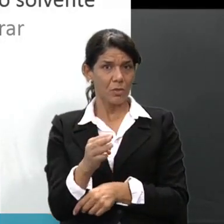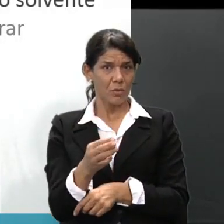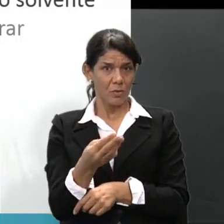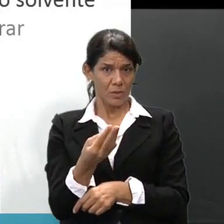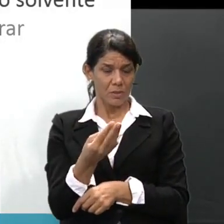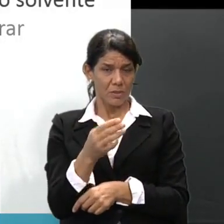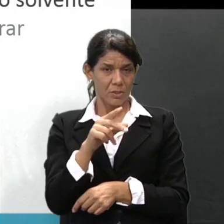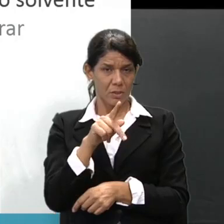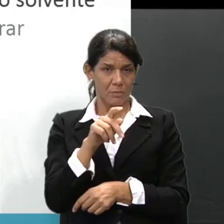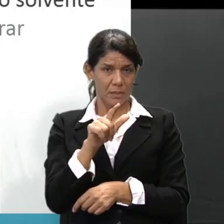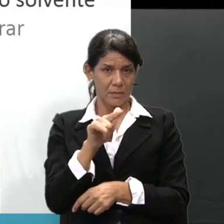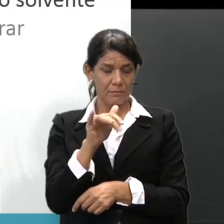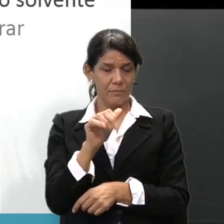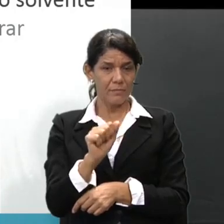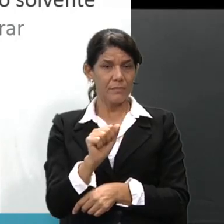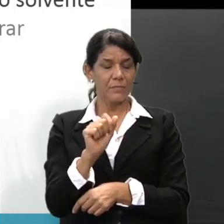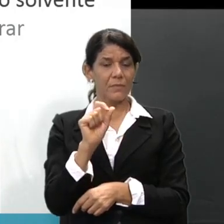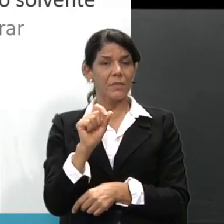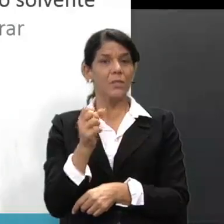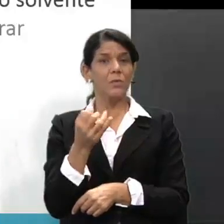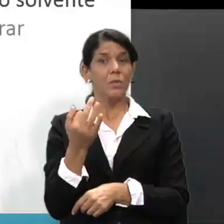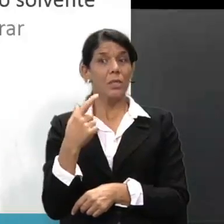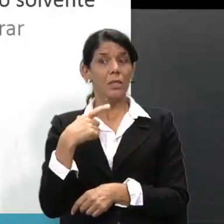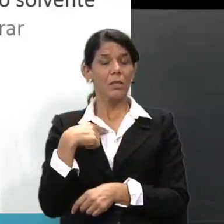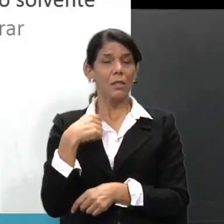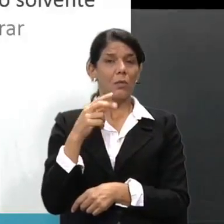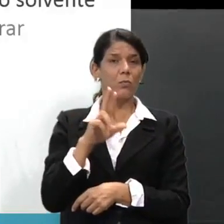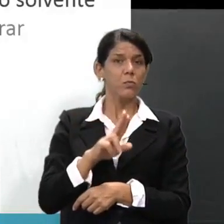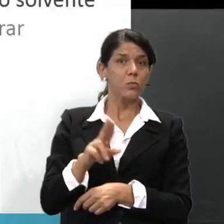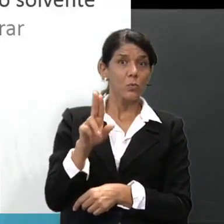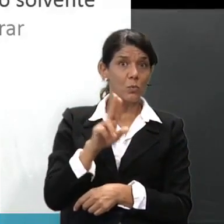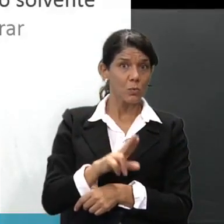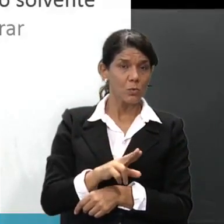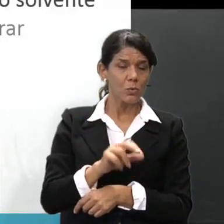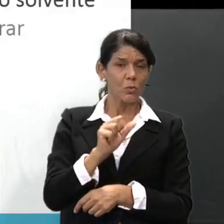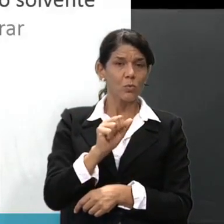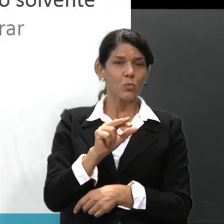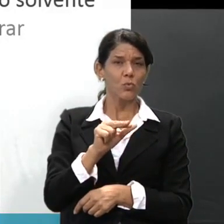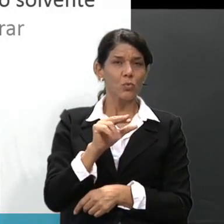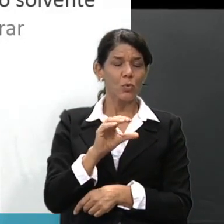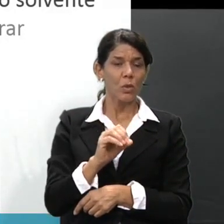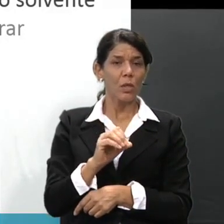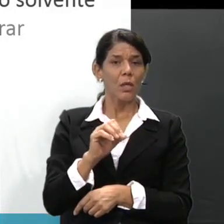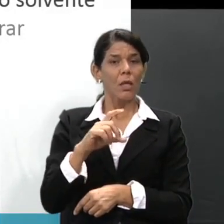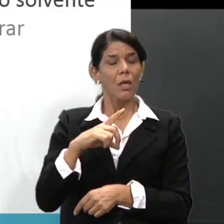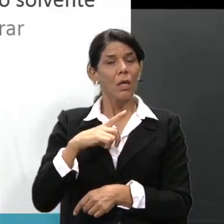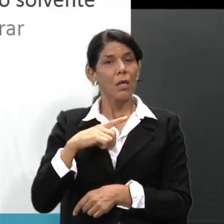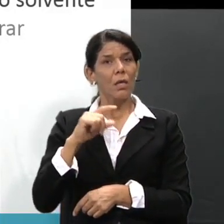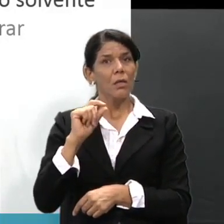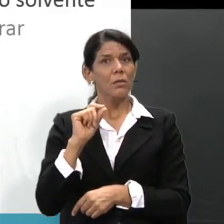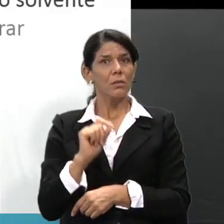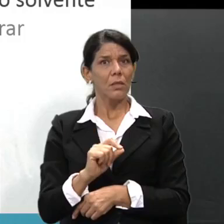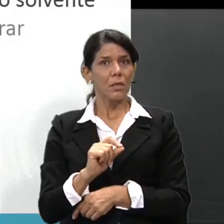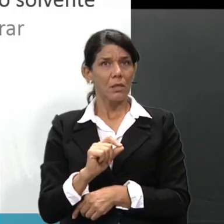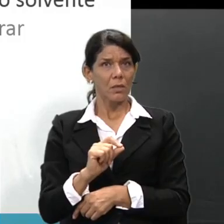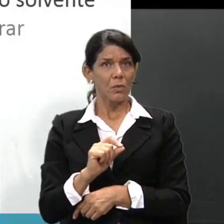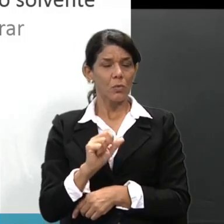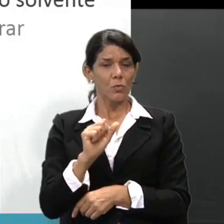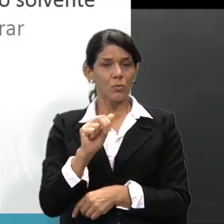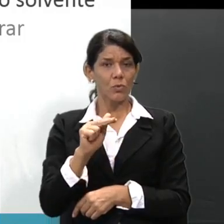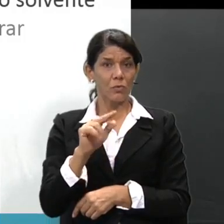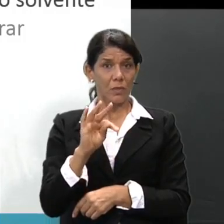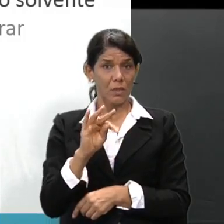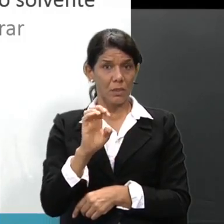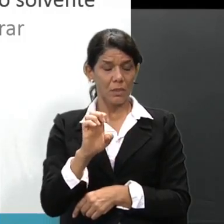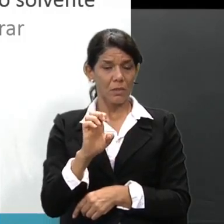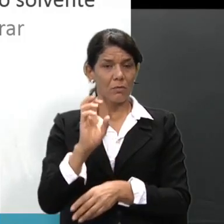unidades de penicilina, quando eu administro o solvente, eu tenho, além do solvente